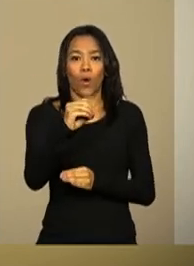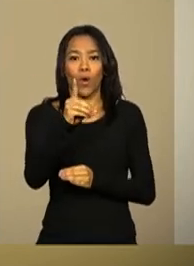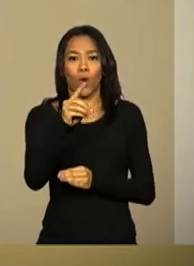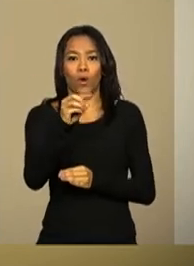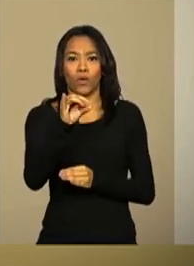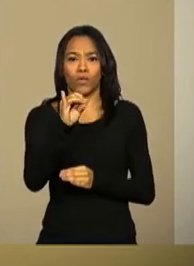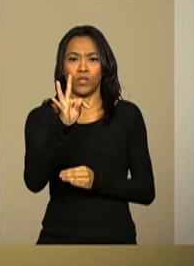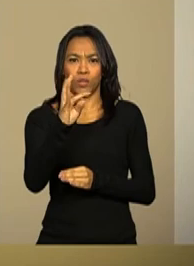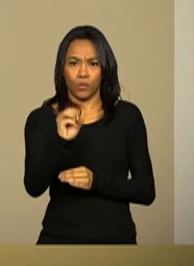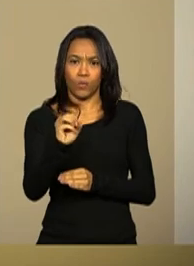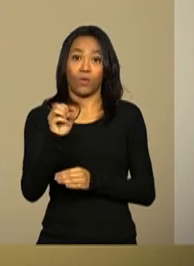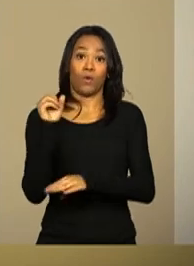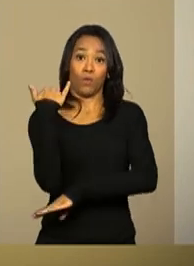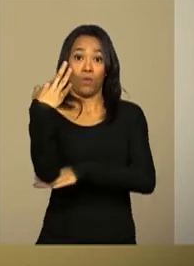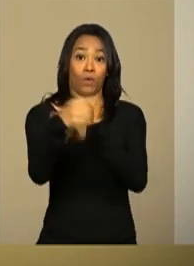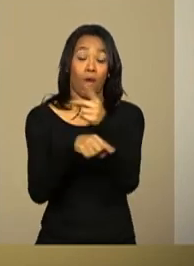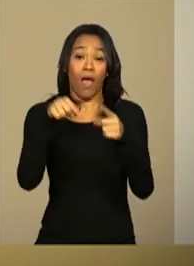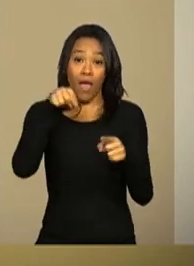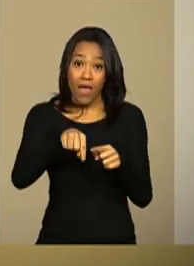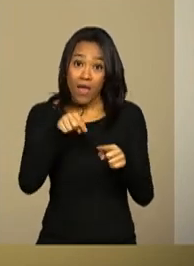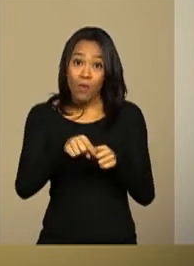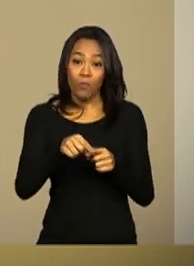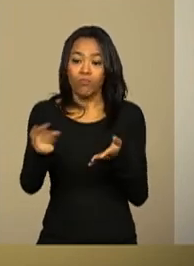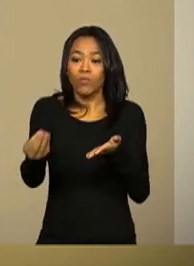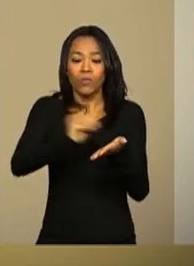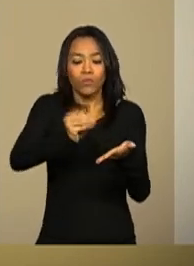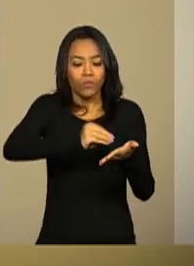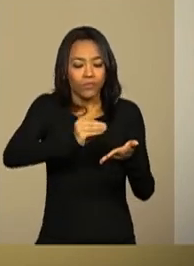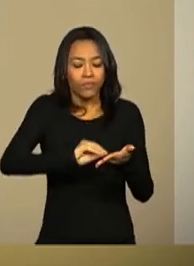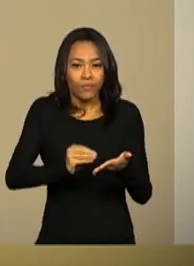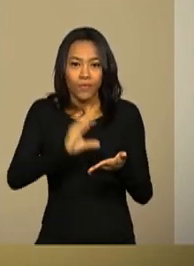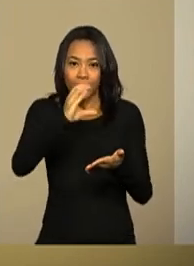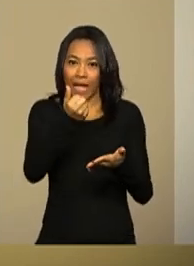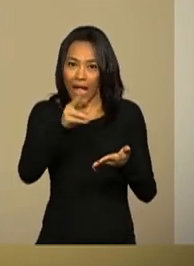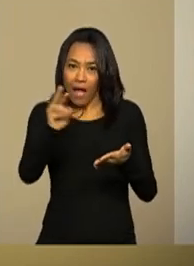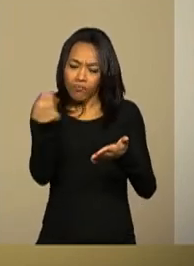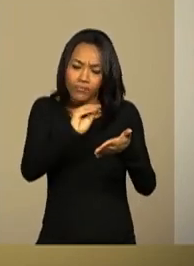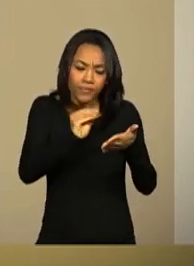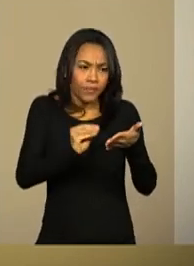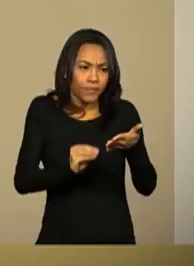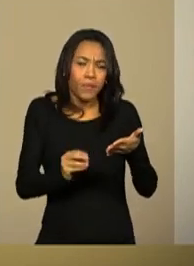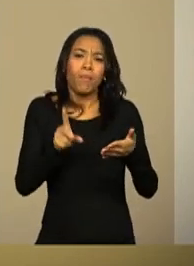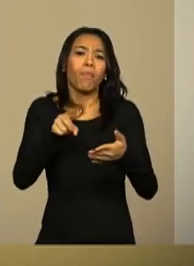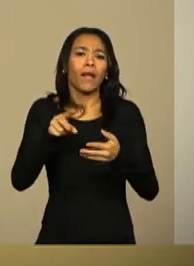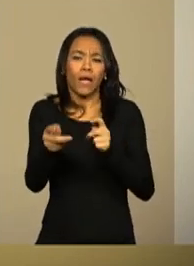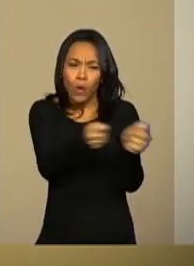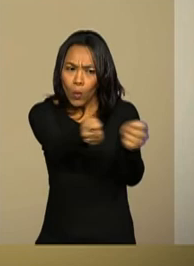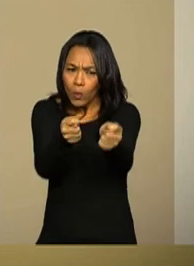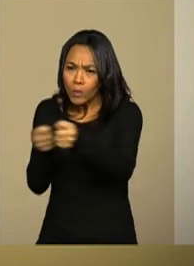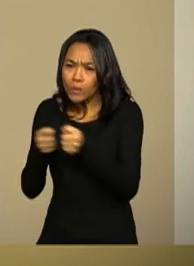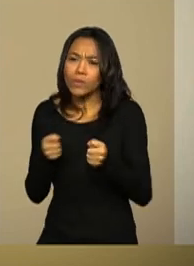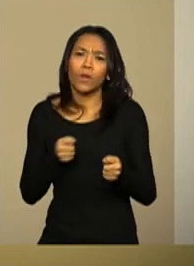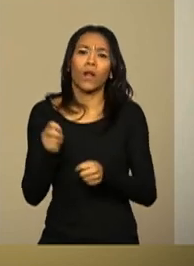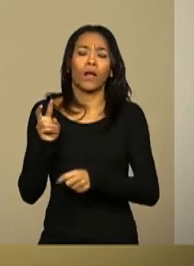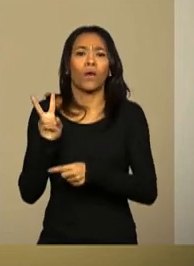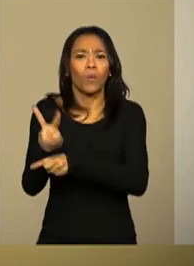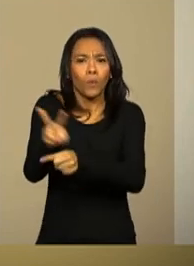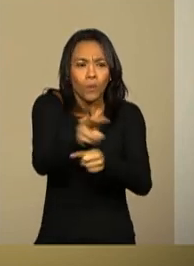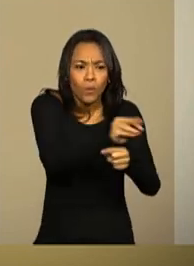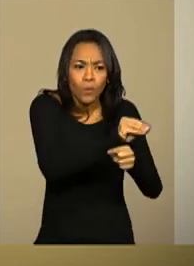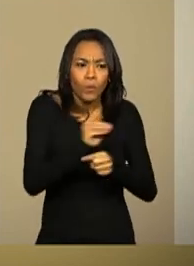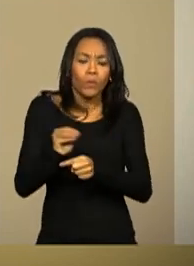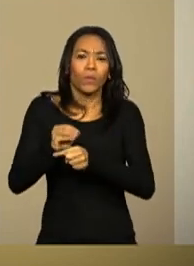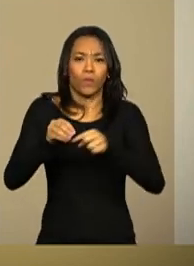cadastro ambiental Rural é um importante instrumento para regularização ambiental das nossas propriedades e